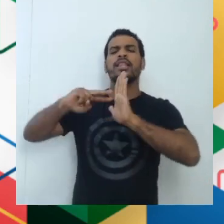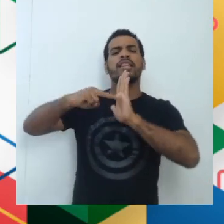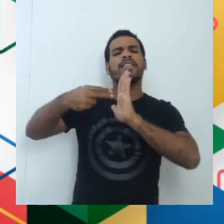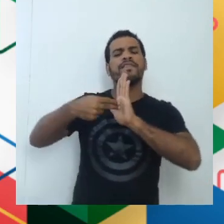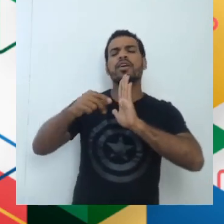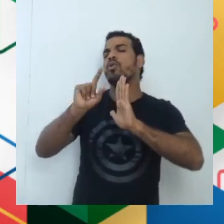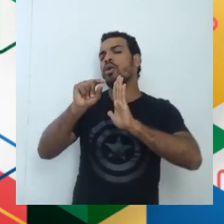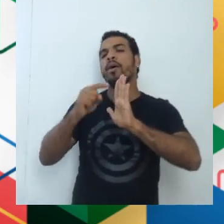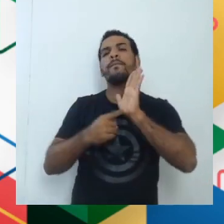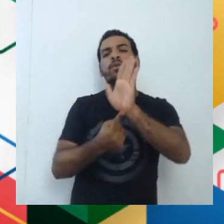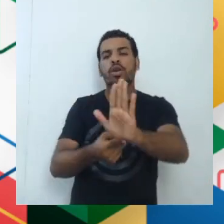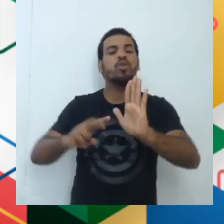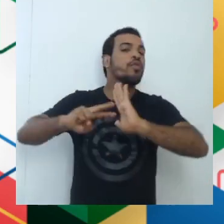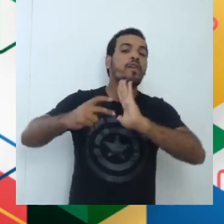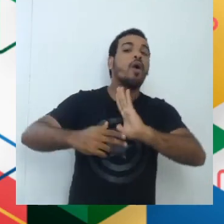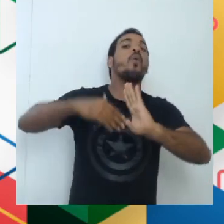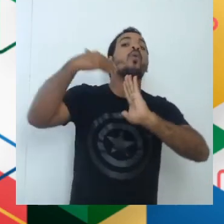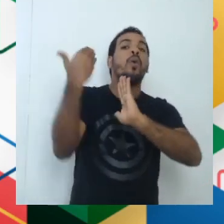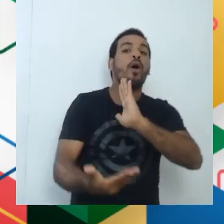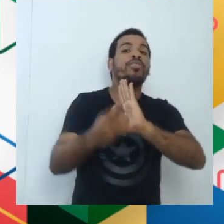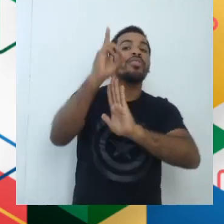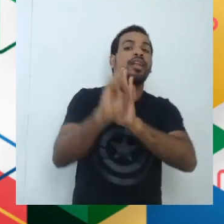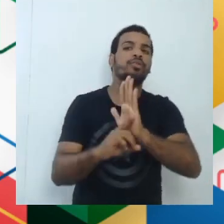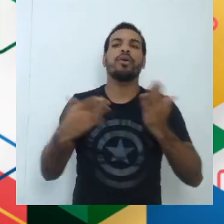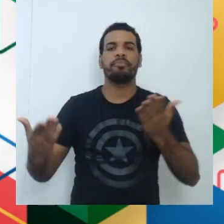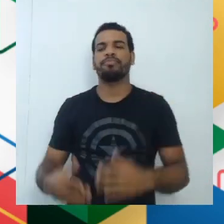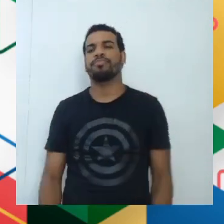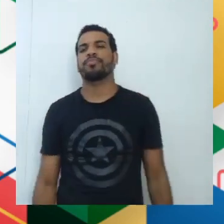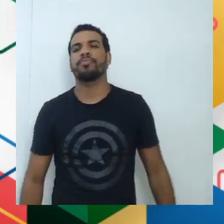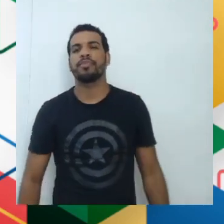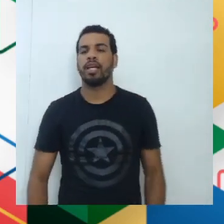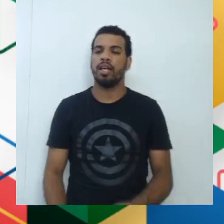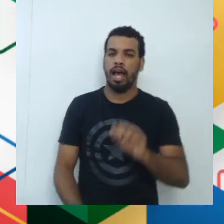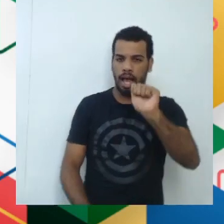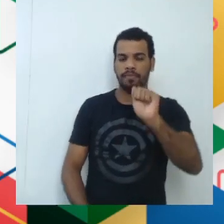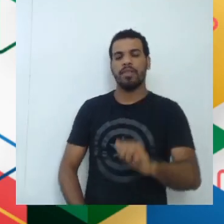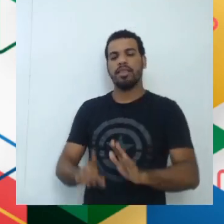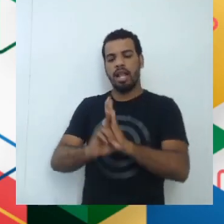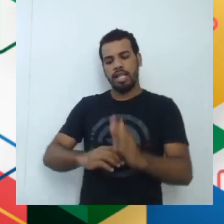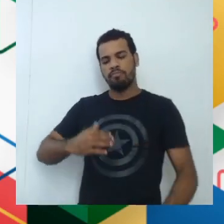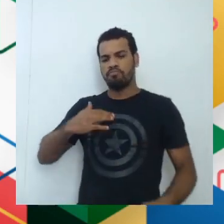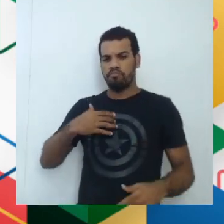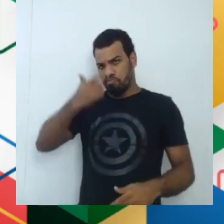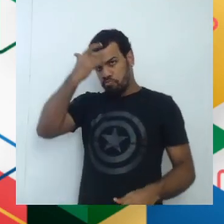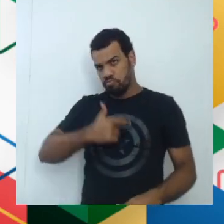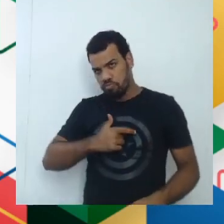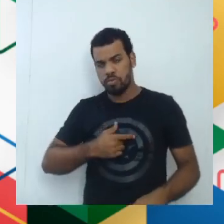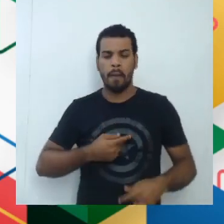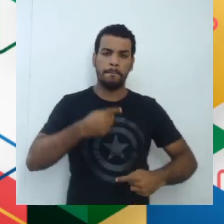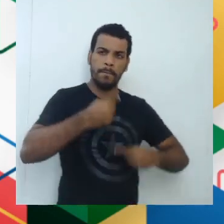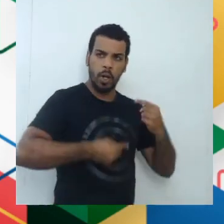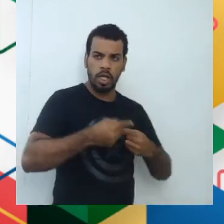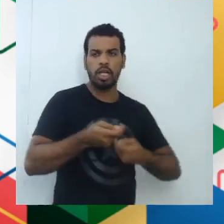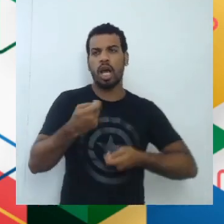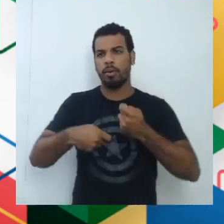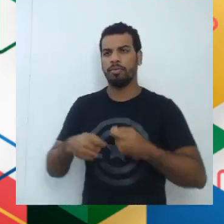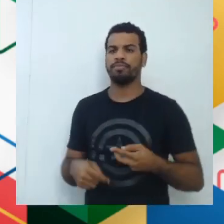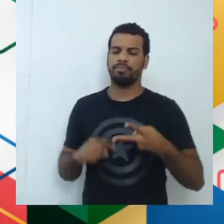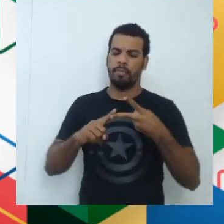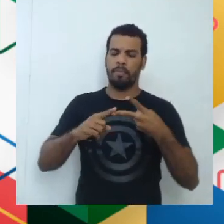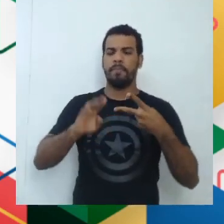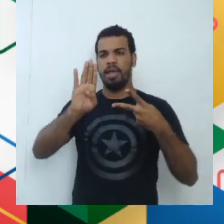entre as pessoas com base nos direitos. Aí a gente vai ter lá civis, políticos e econômicos,